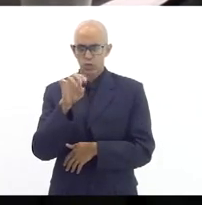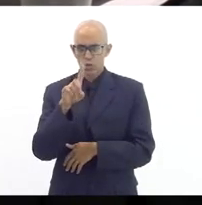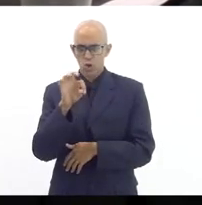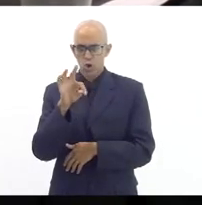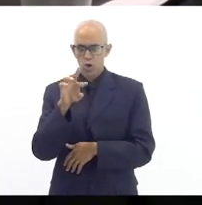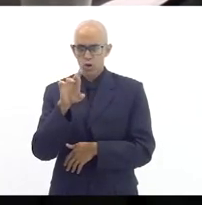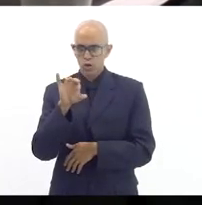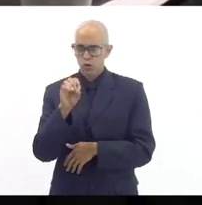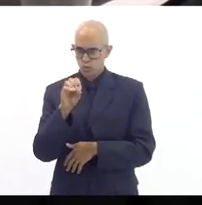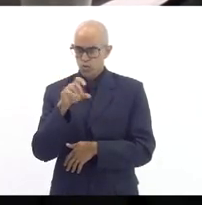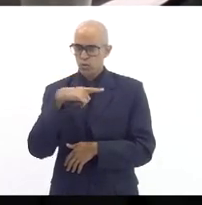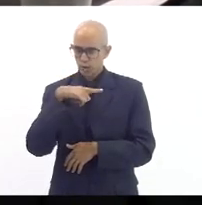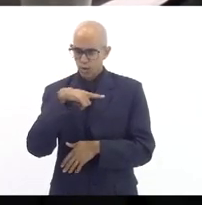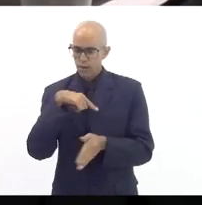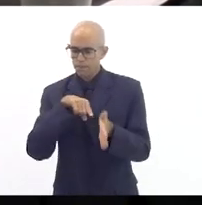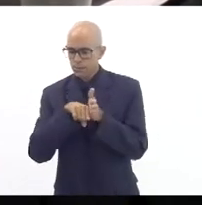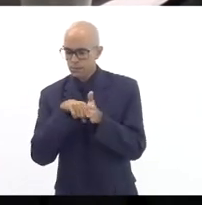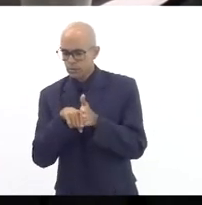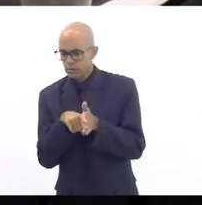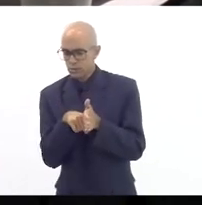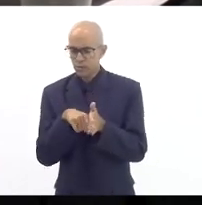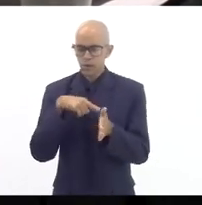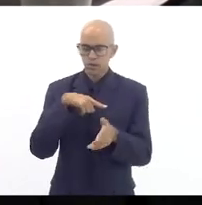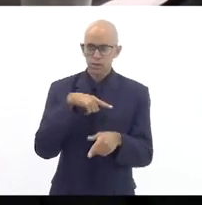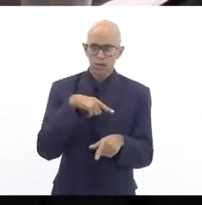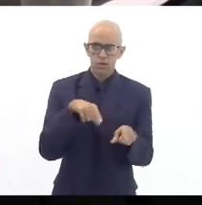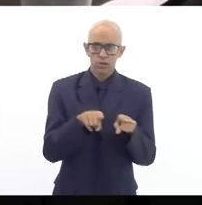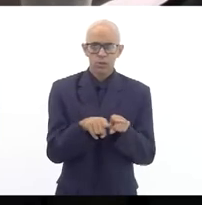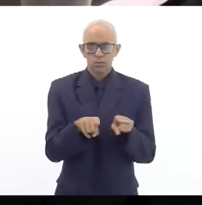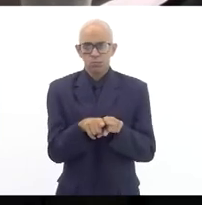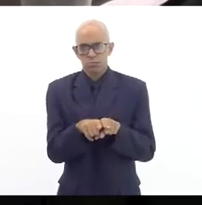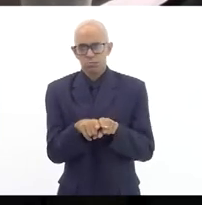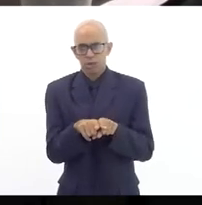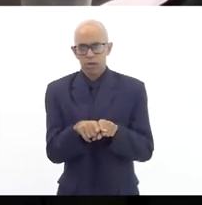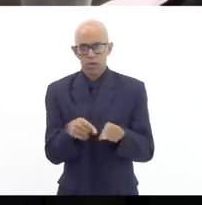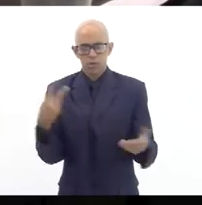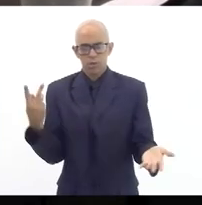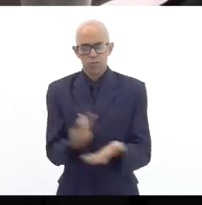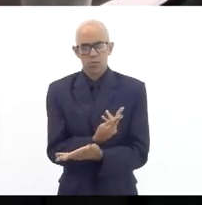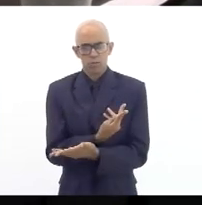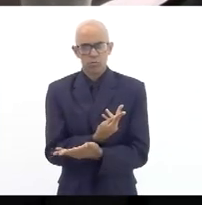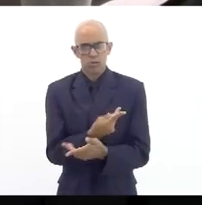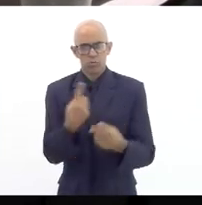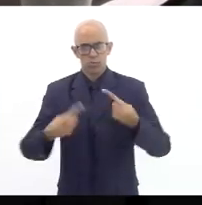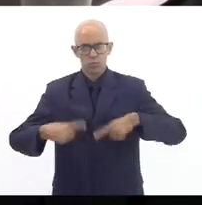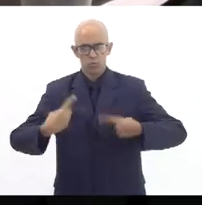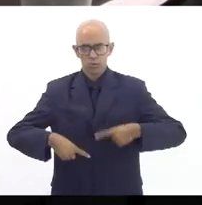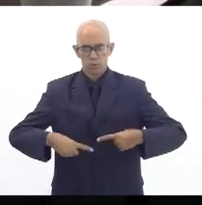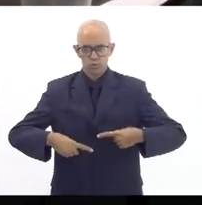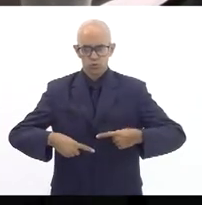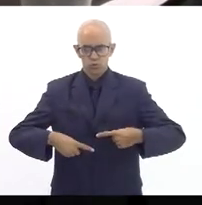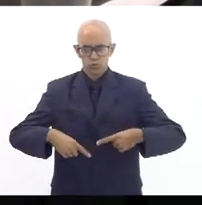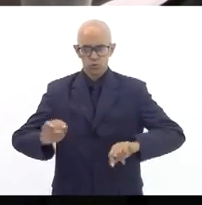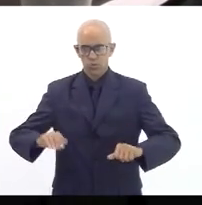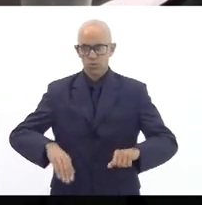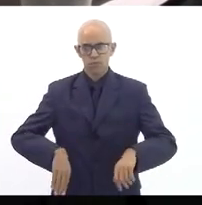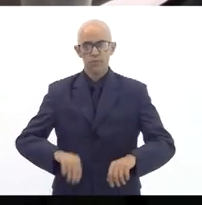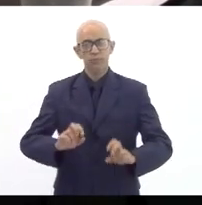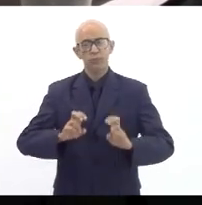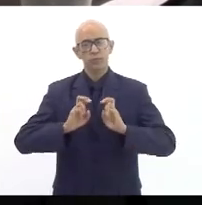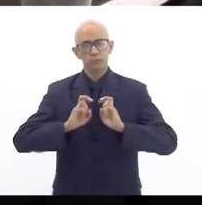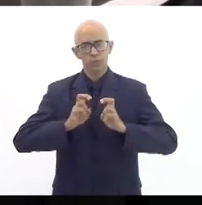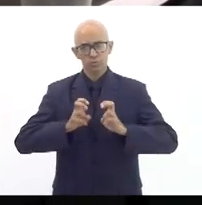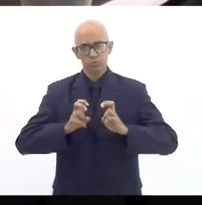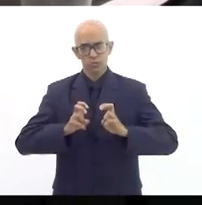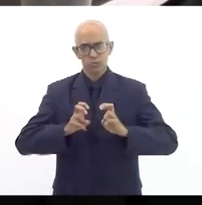pesquisa, que tem, né, esse tripé de pesquisa, incidência política e mobilização sobre transporte ferroviário.